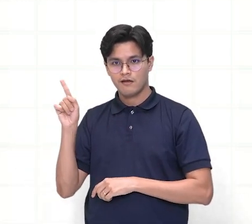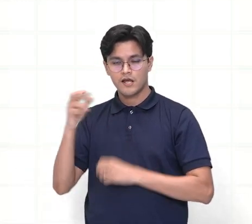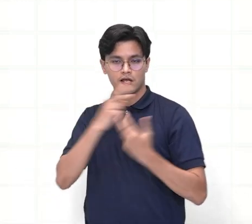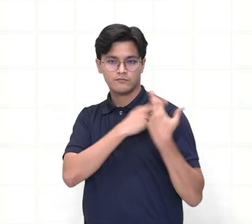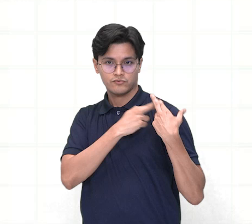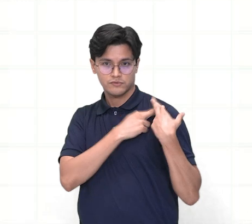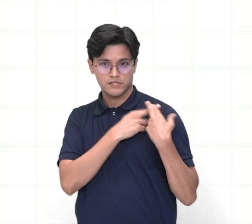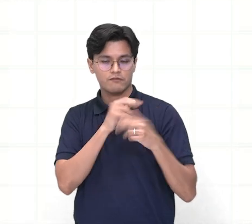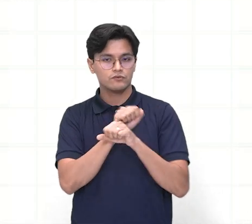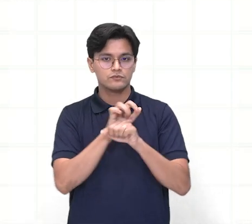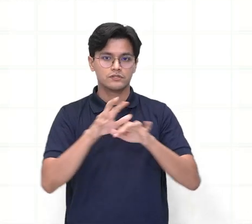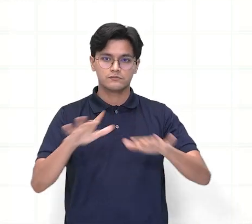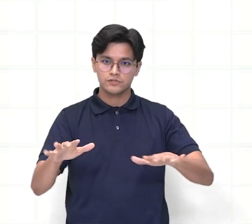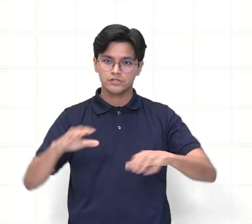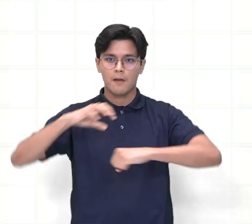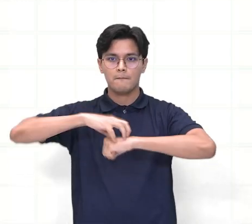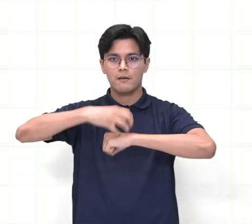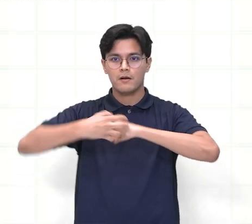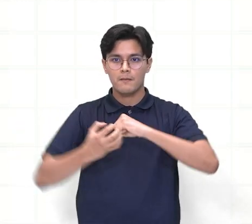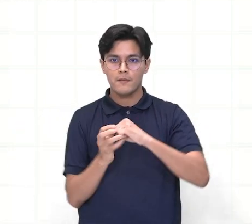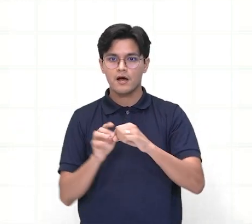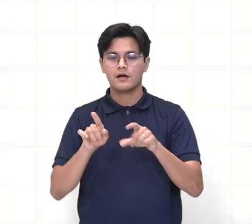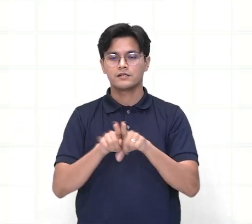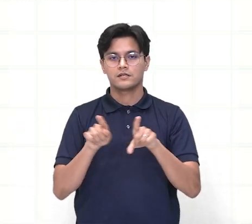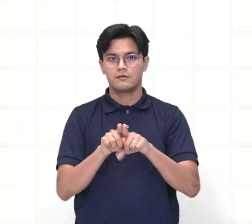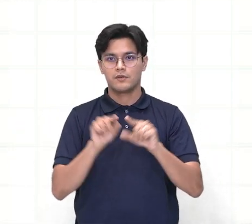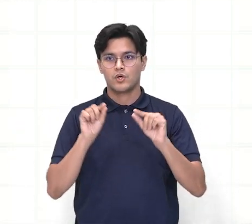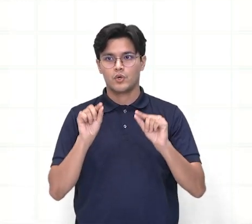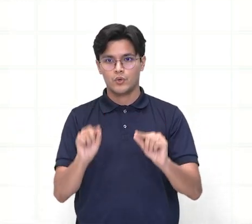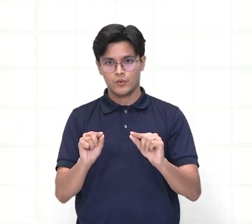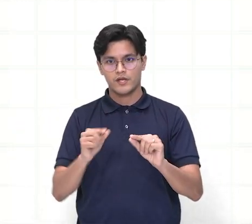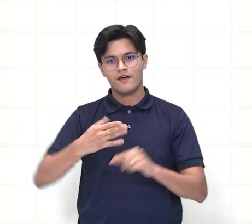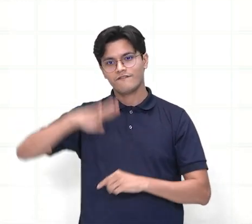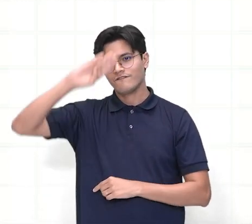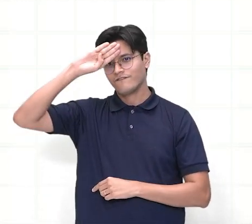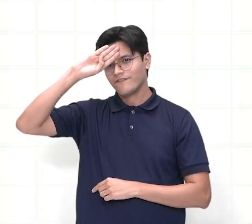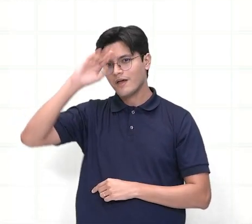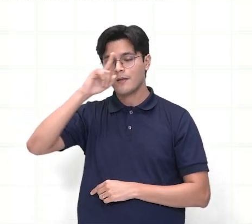transmite a febre amarela